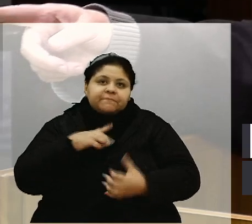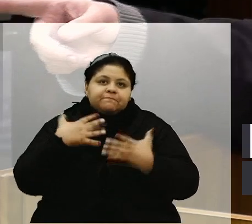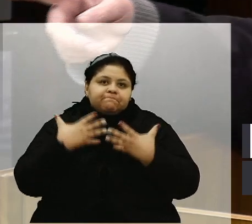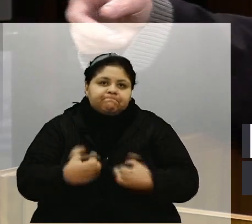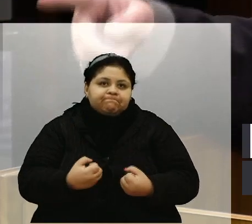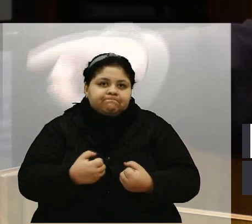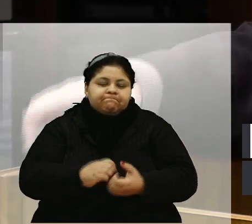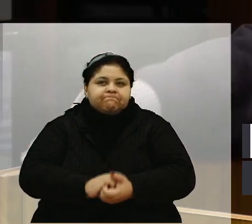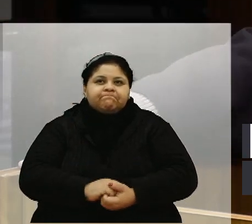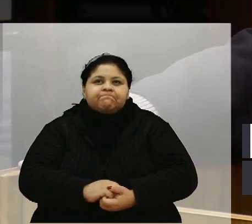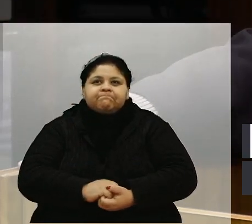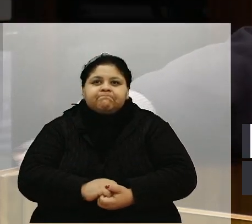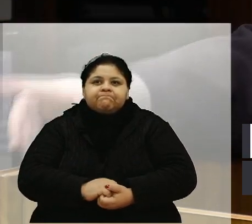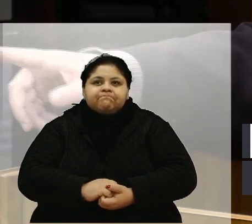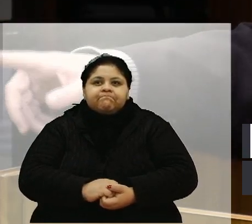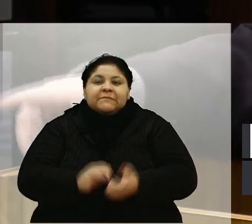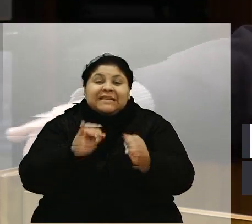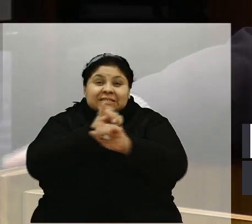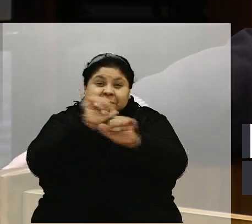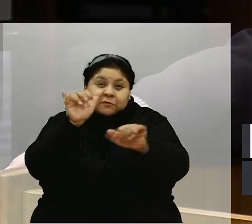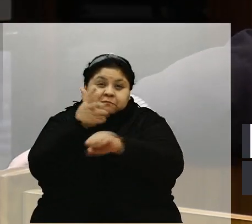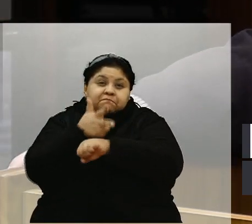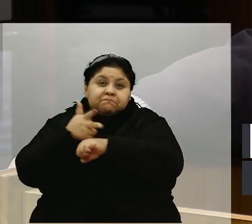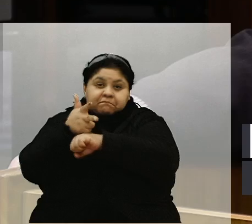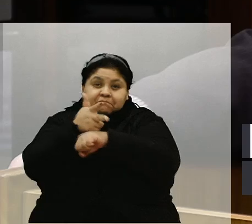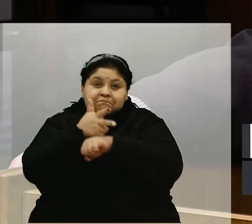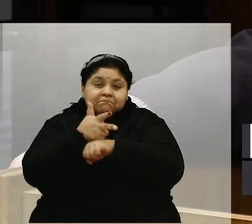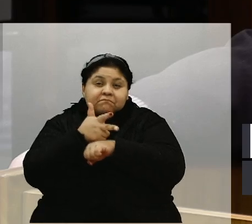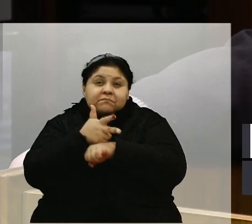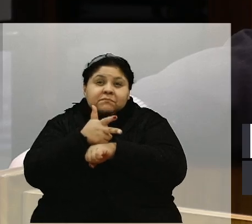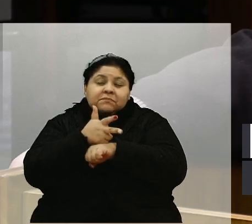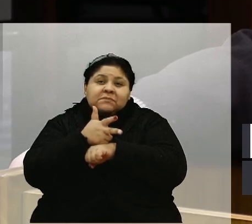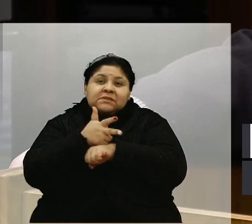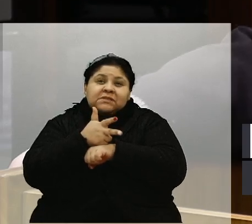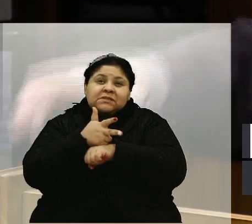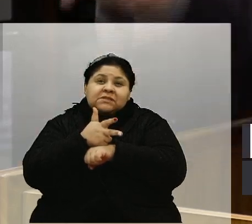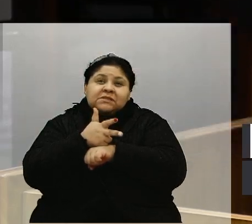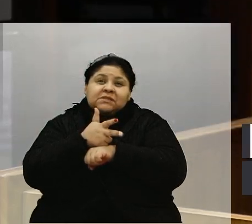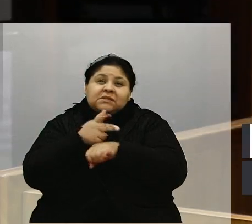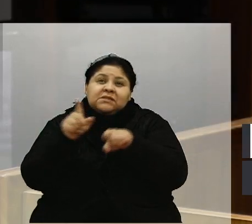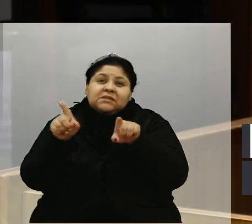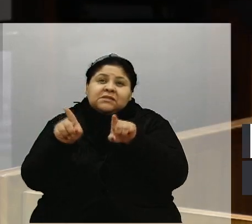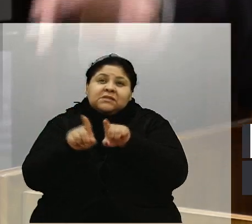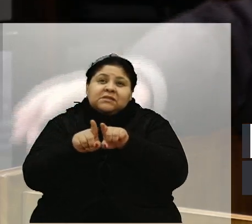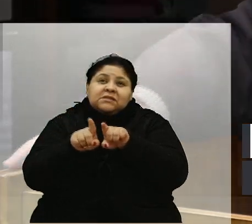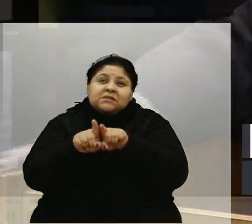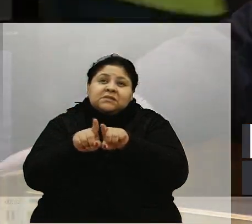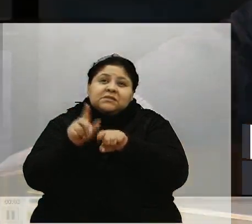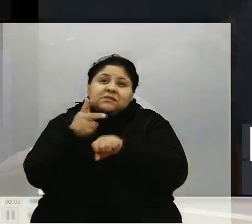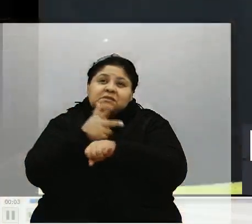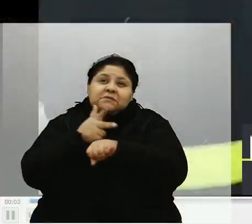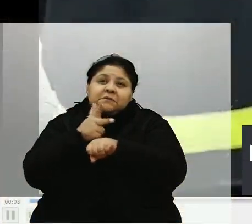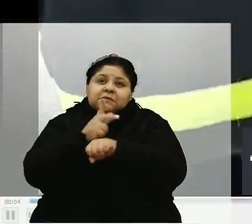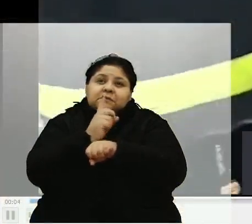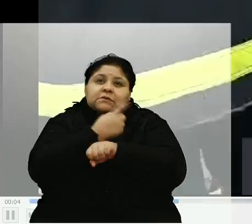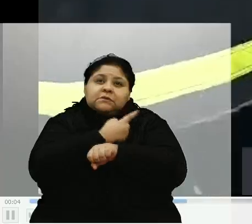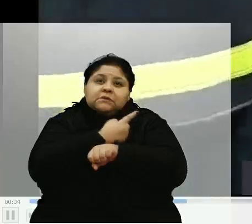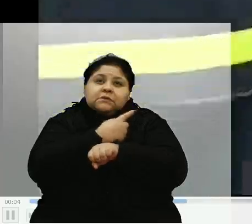Então, essa é uma notícia e um vídeo que nós temos aí também. Então tá ali o vídeo. Tá